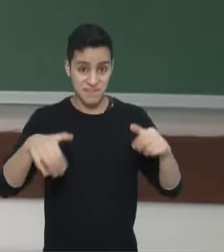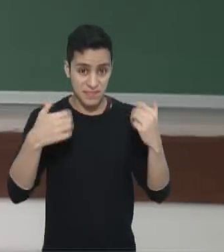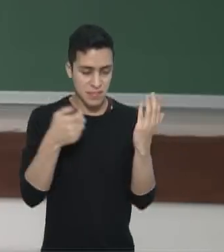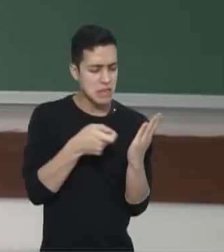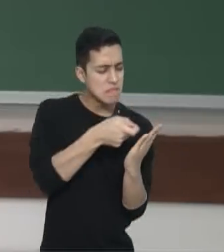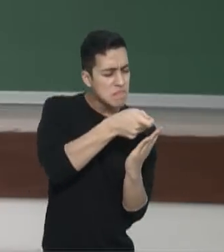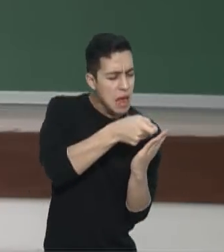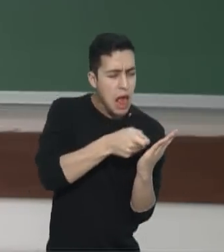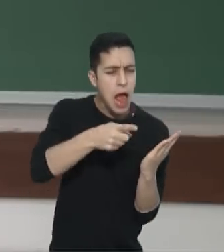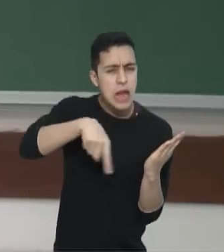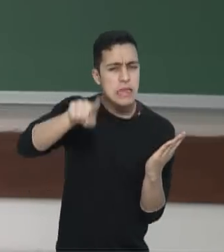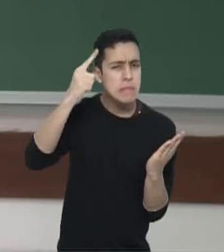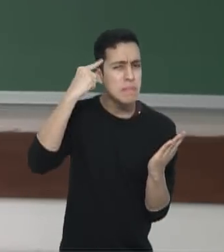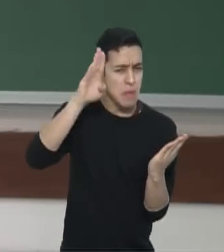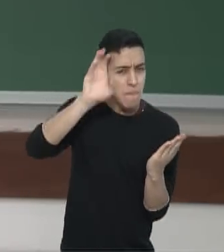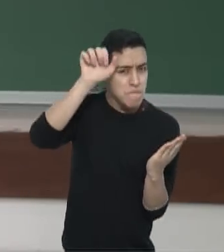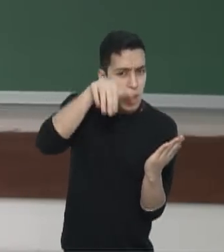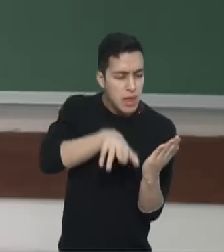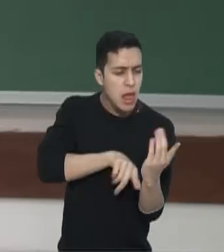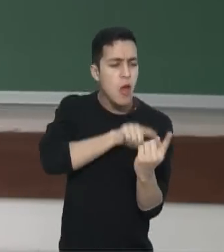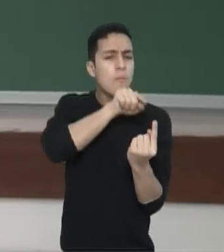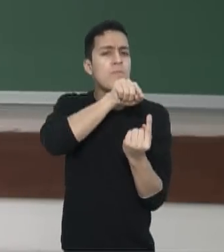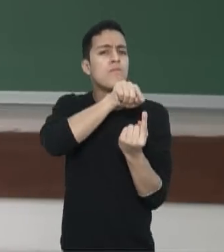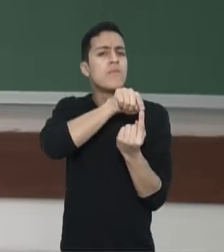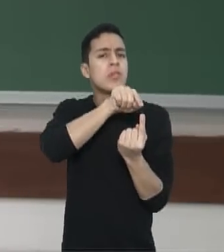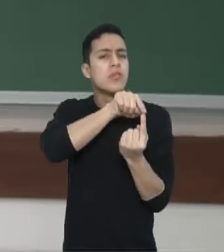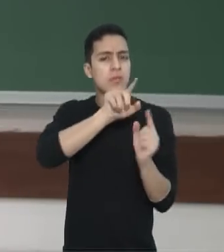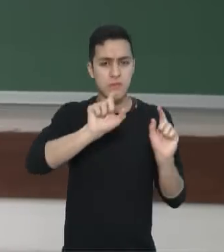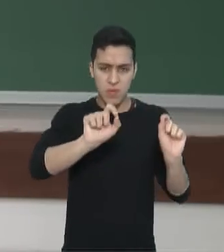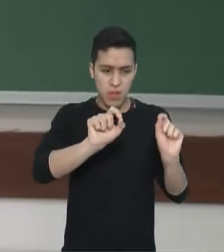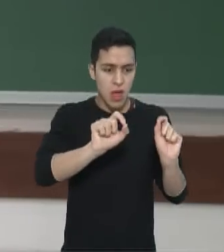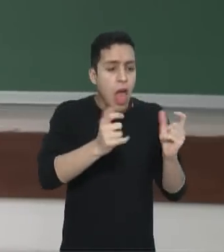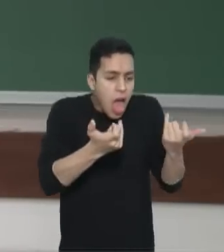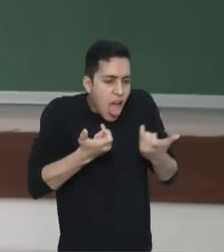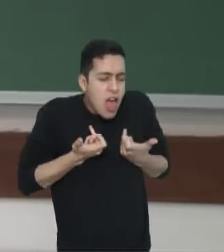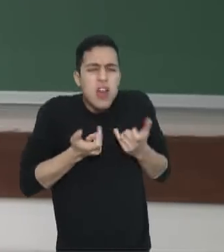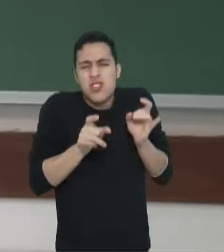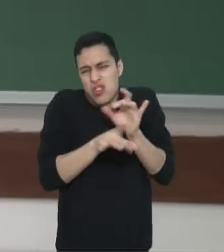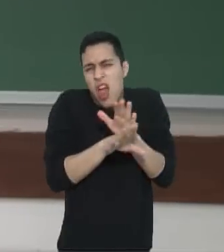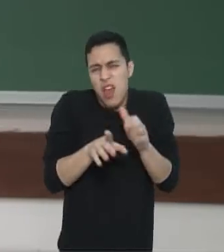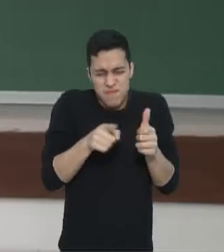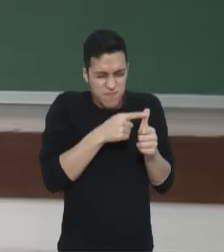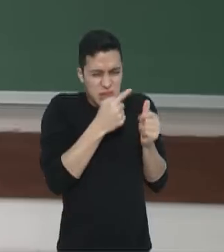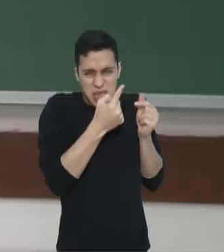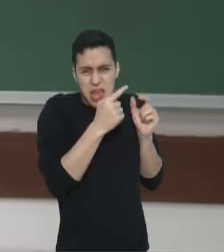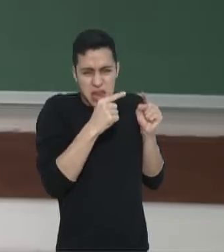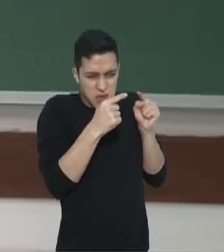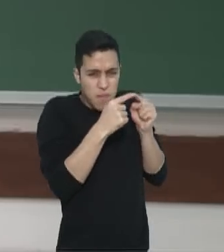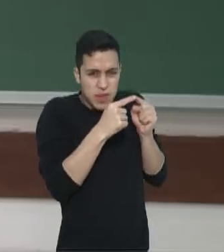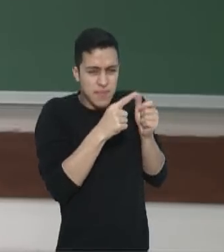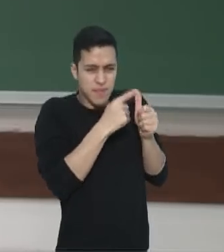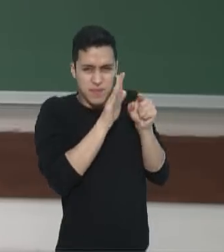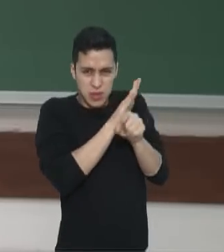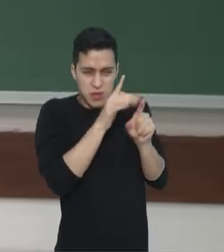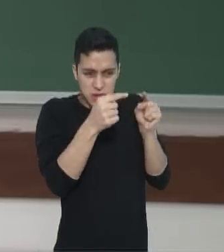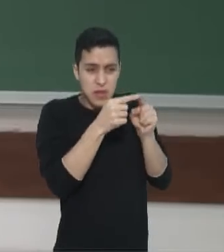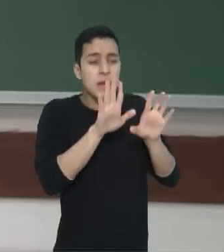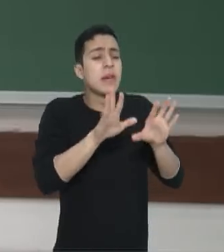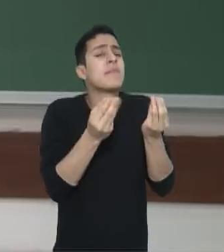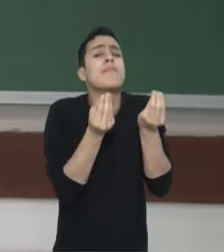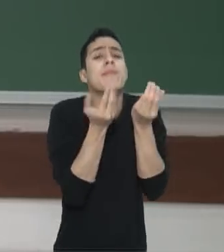Anotou? Pensou bem? É a finalidade, não é o que ele está dizendo. Isso nós já anotamos na pergunta número 1. A finalidade, para que serve esse